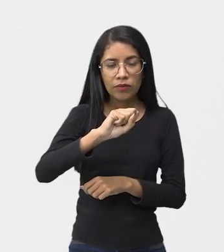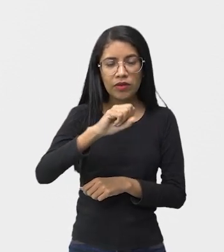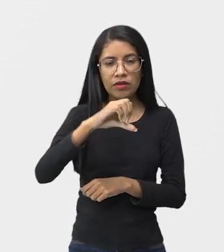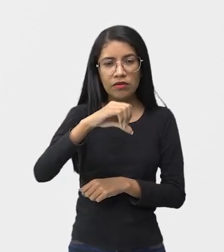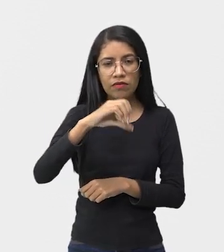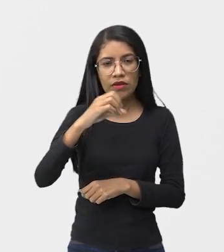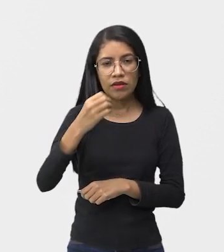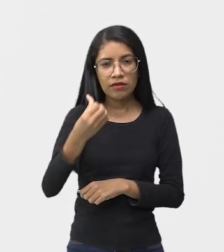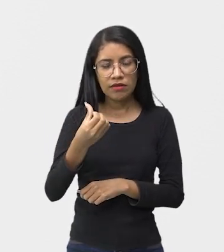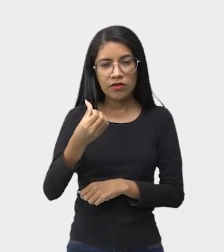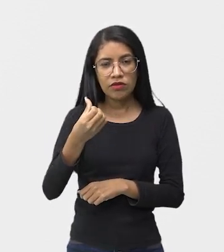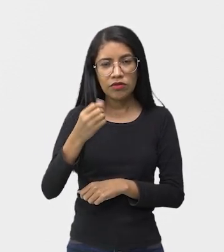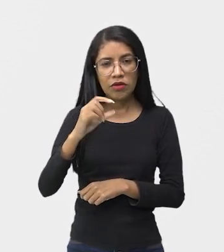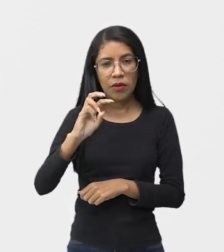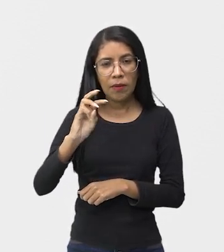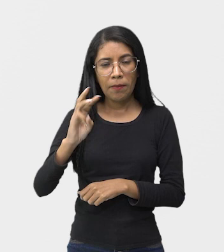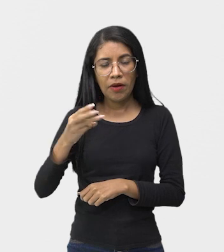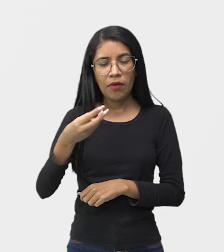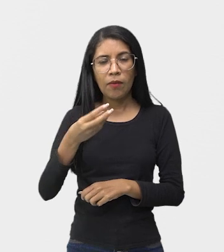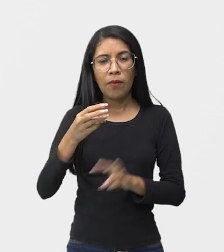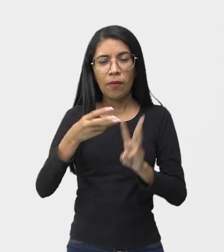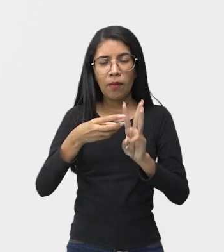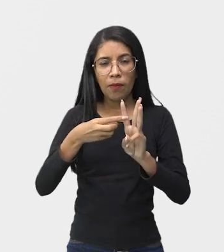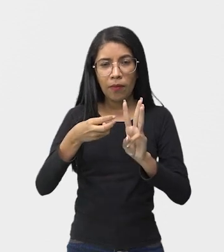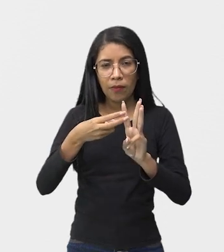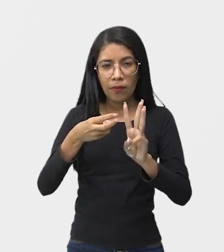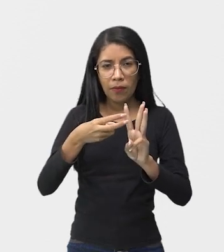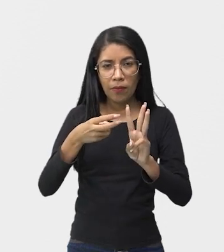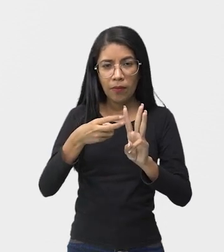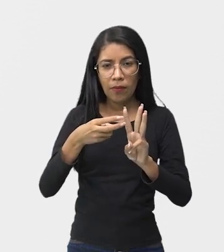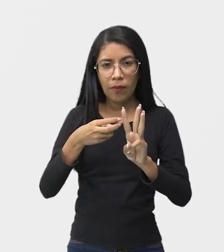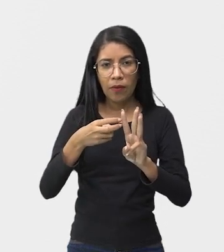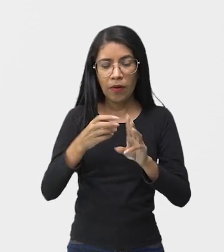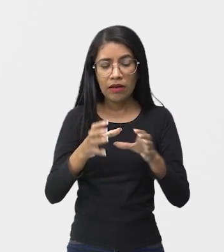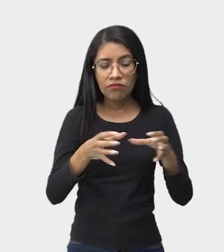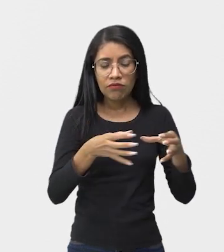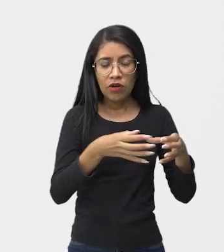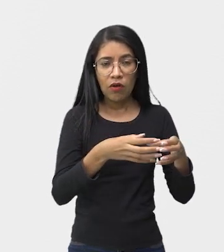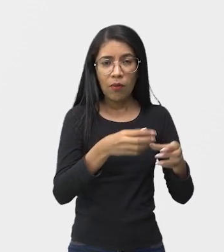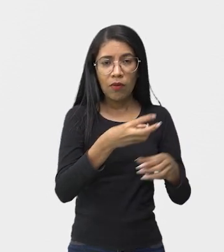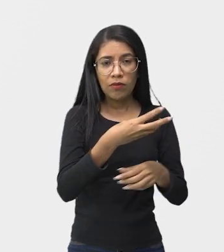896, né, mil índios, desde